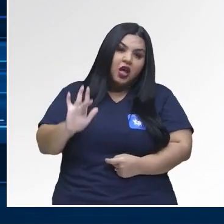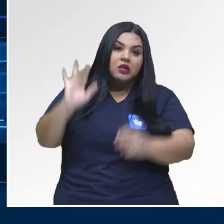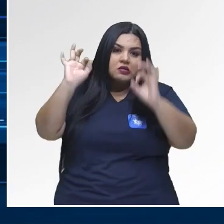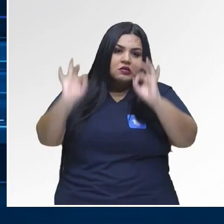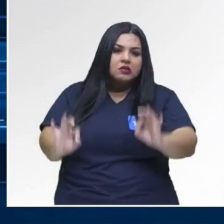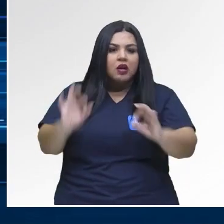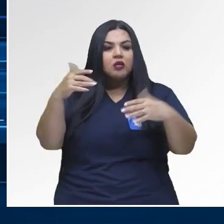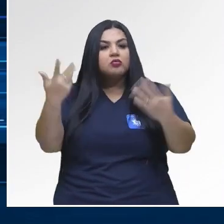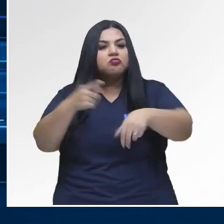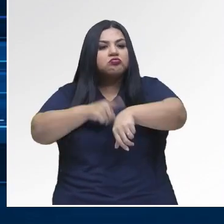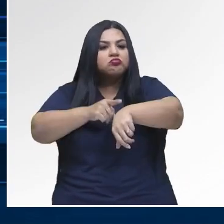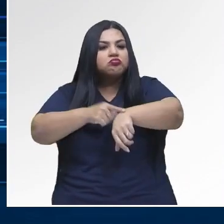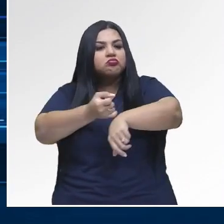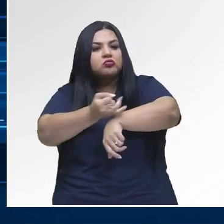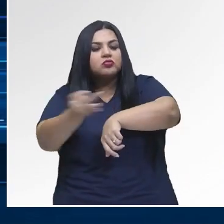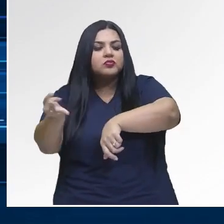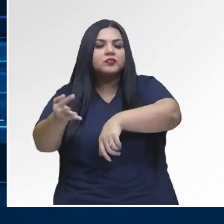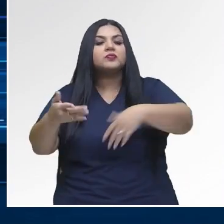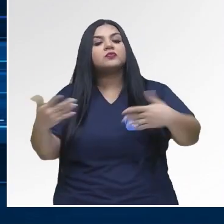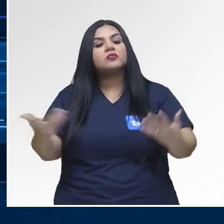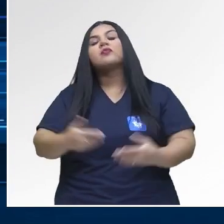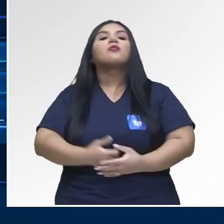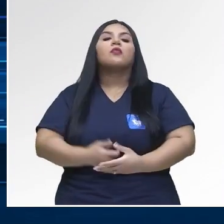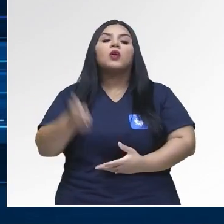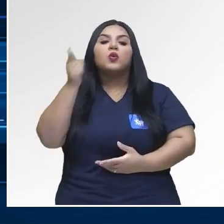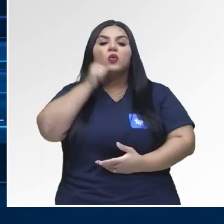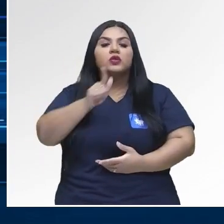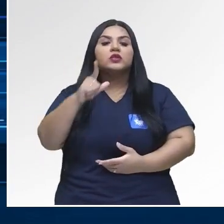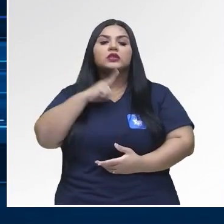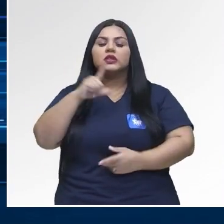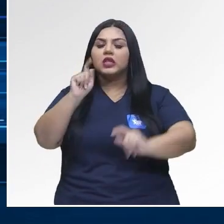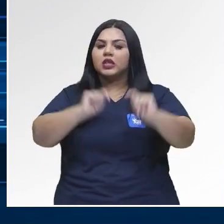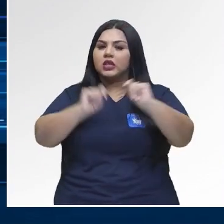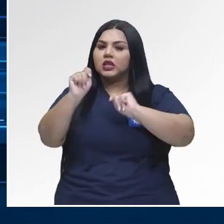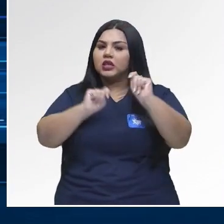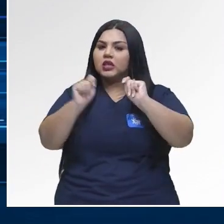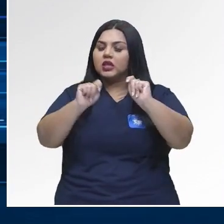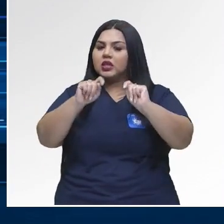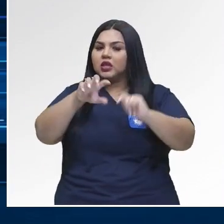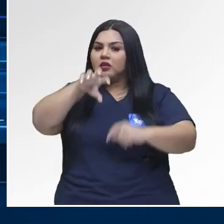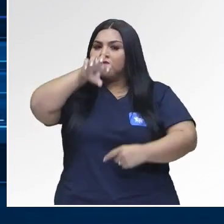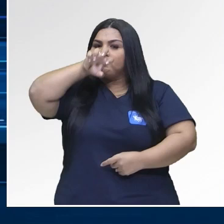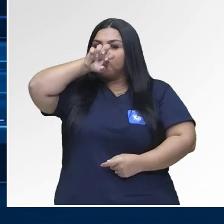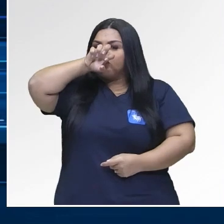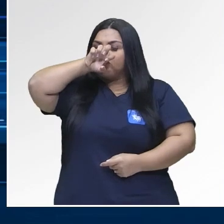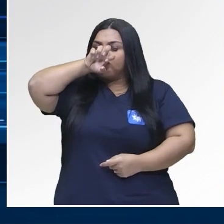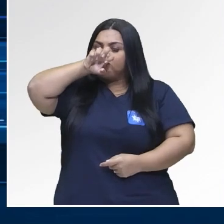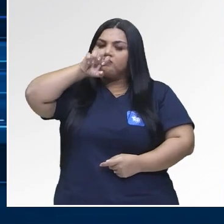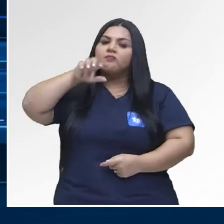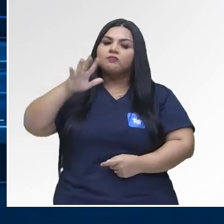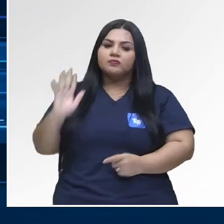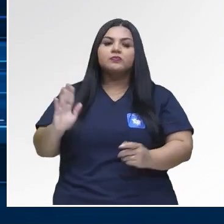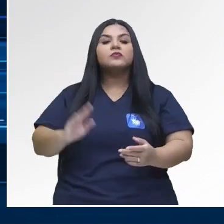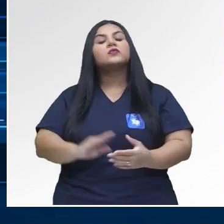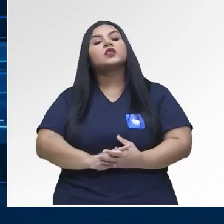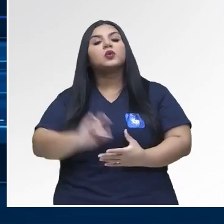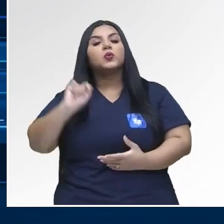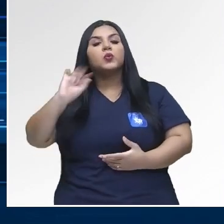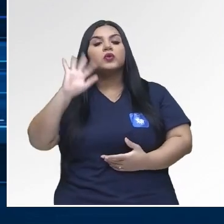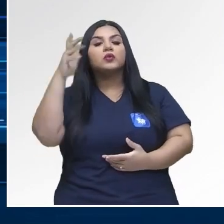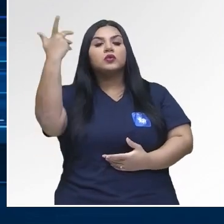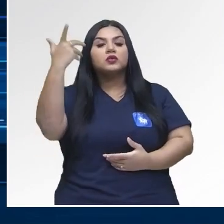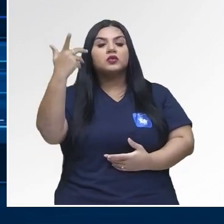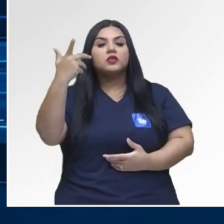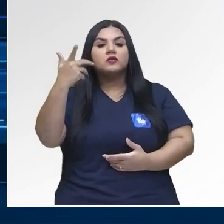não. E aí a gente consegue ter esse controle da respiração. E o que acontece quando a